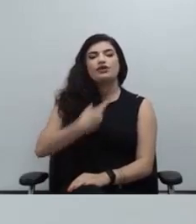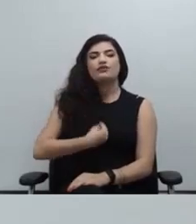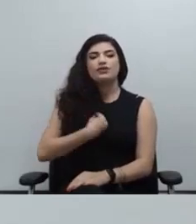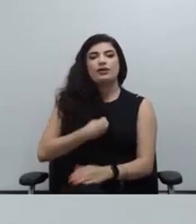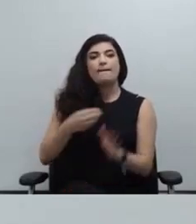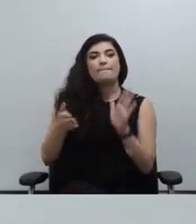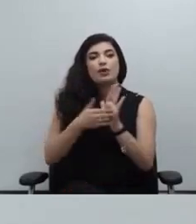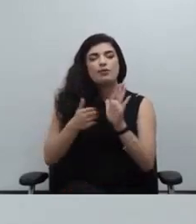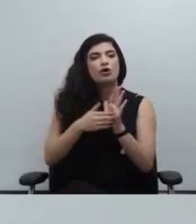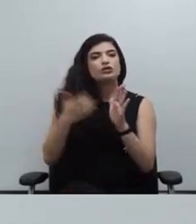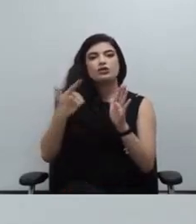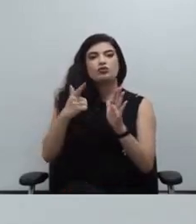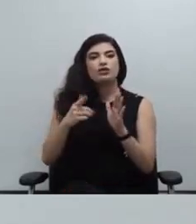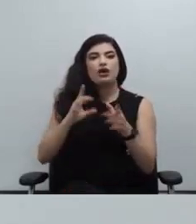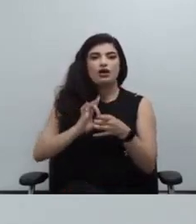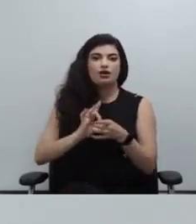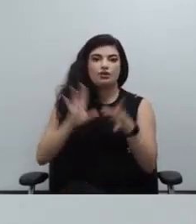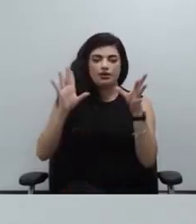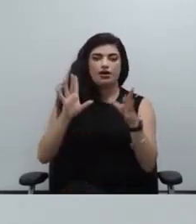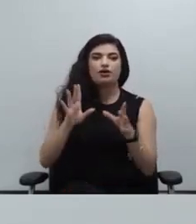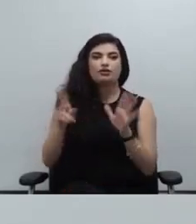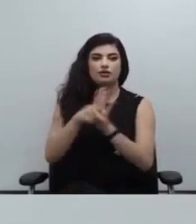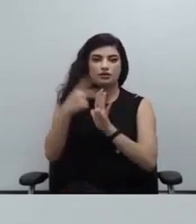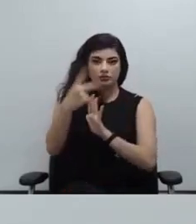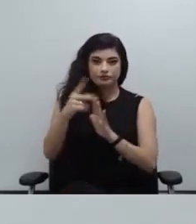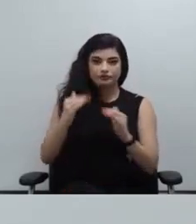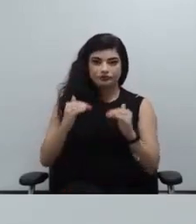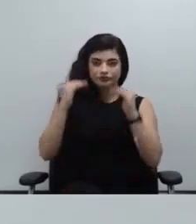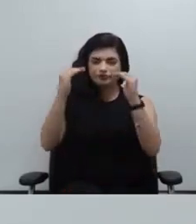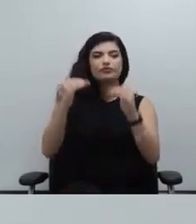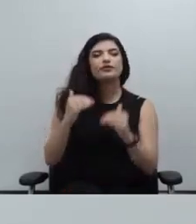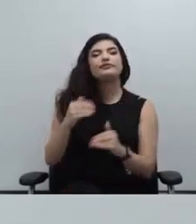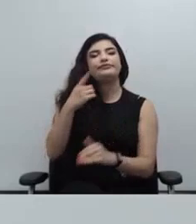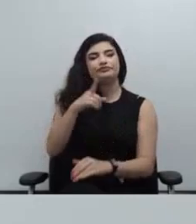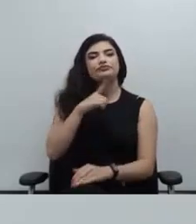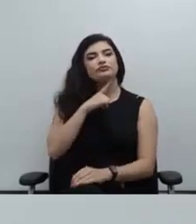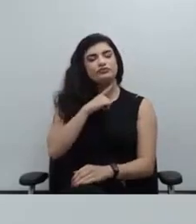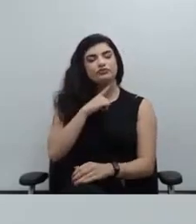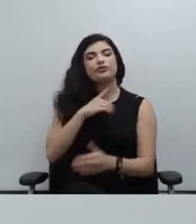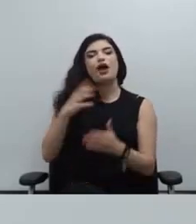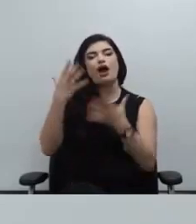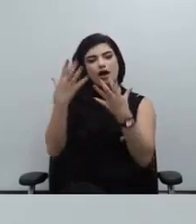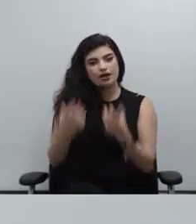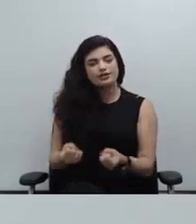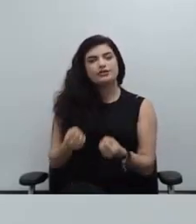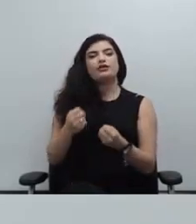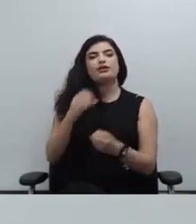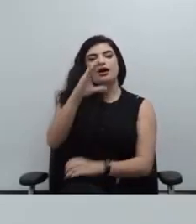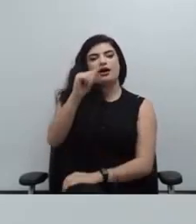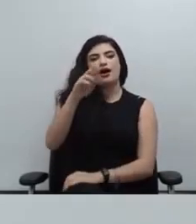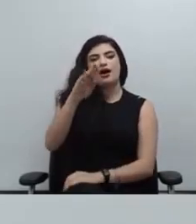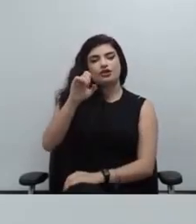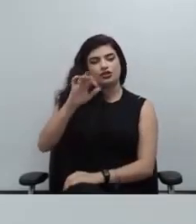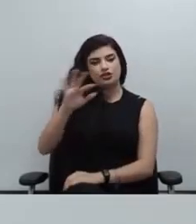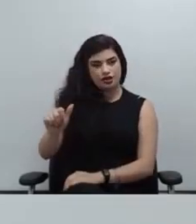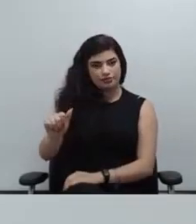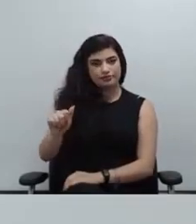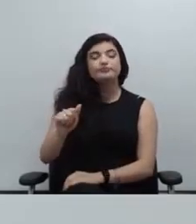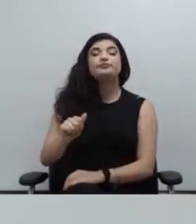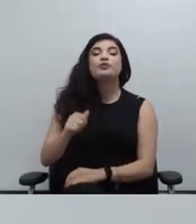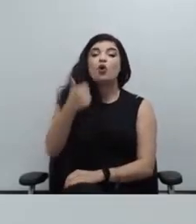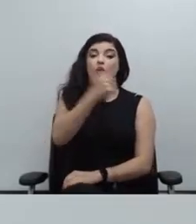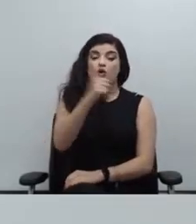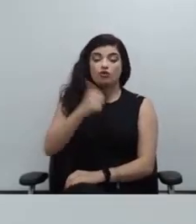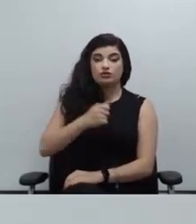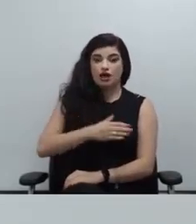foi objeto de deliberação naquela gestão do Conselho Superior, tendo a relatoria sido posteriormente assumida pela conselheira Cátia Beja Romero. Em 11 de